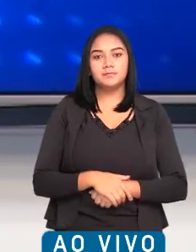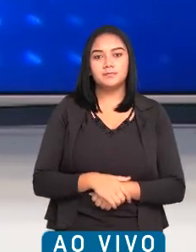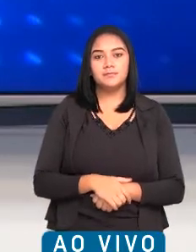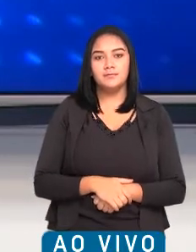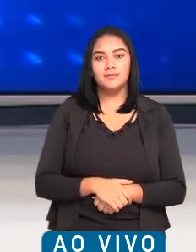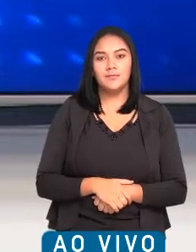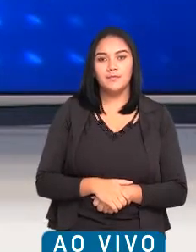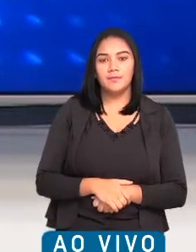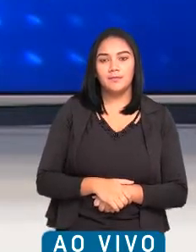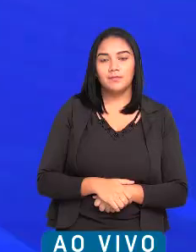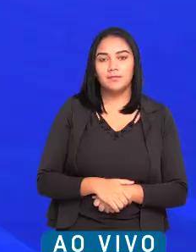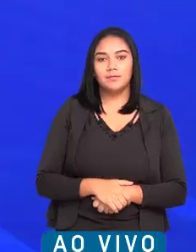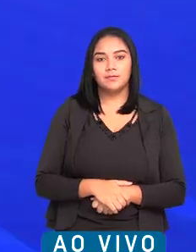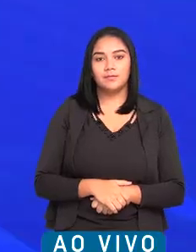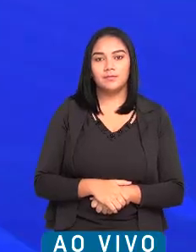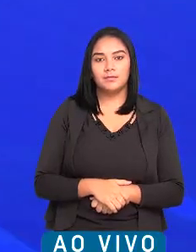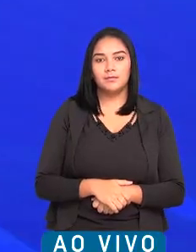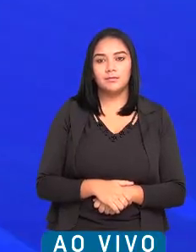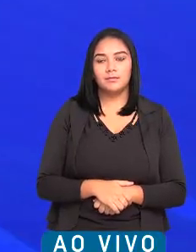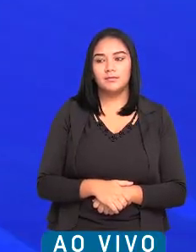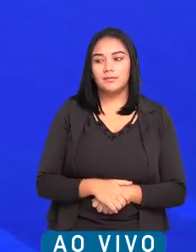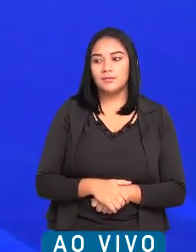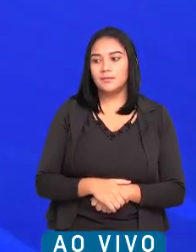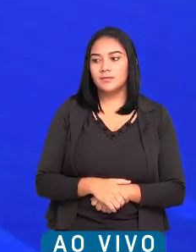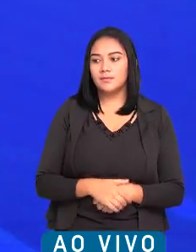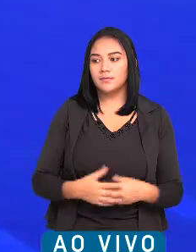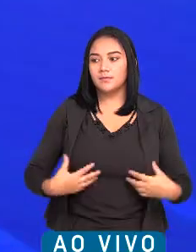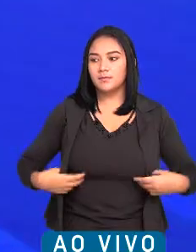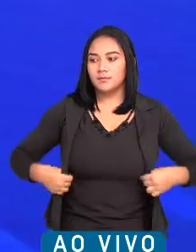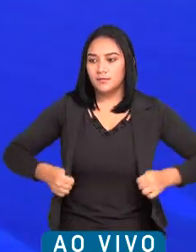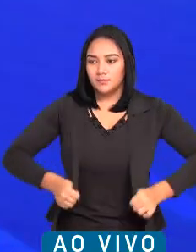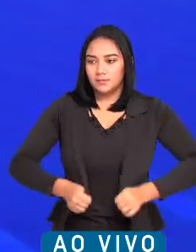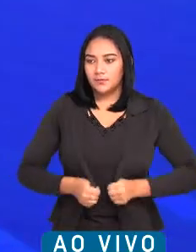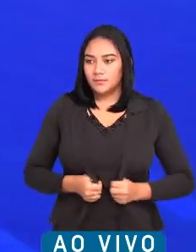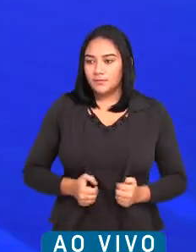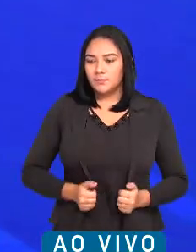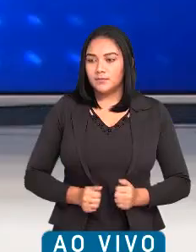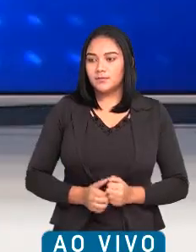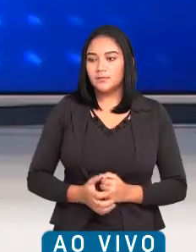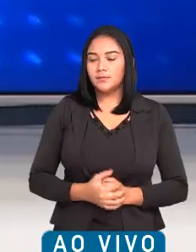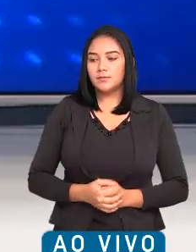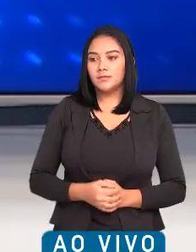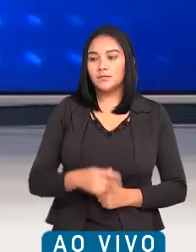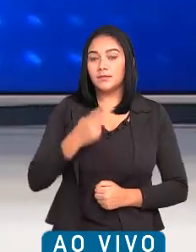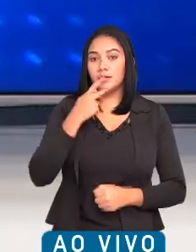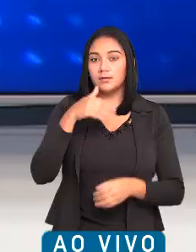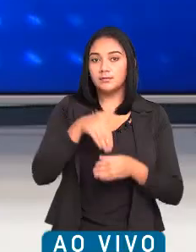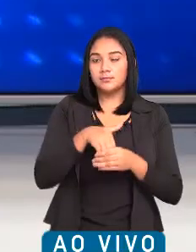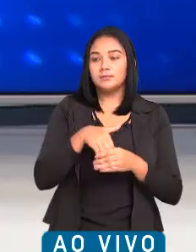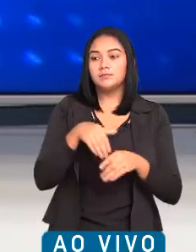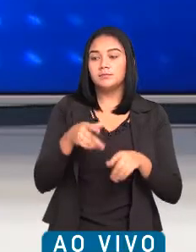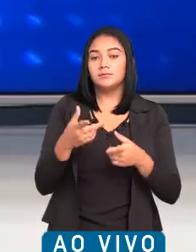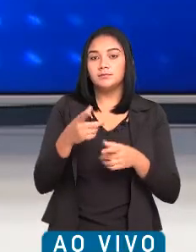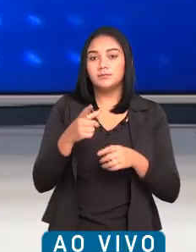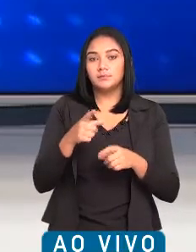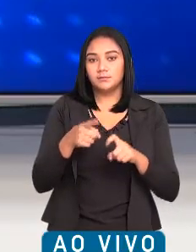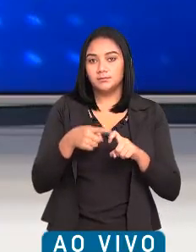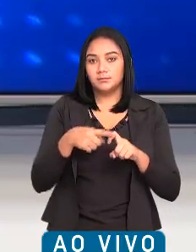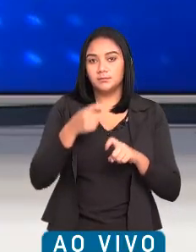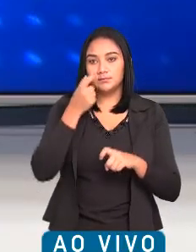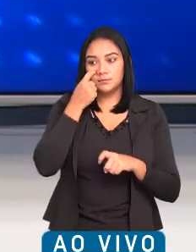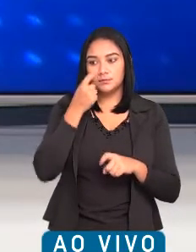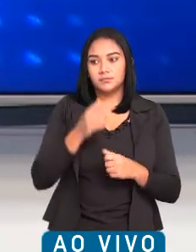a fala do candidato doutor Pessoa, solicitou o direito de resposta enquanto a comissão da OAB julga. Eu gostaria do